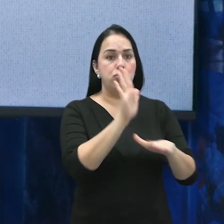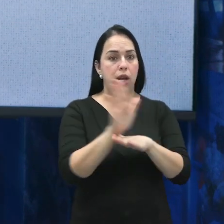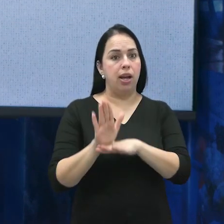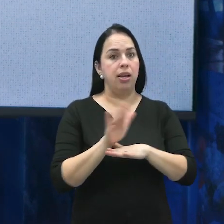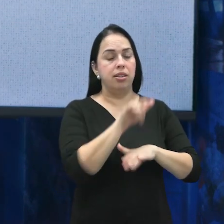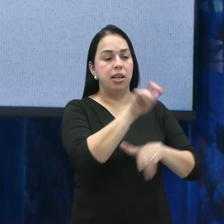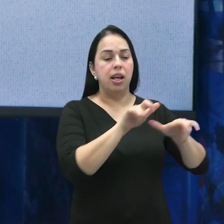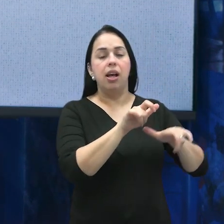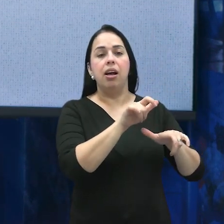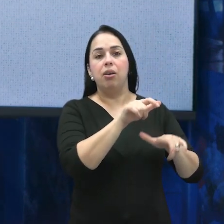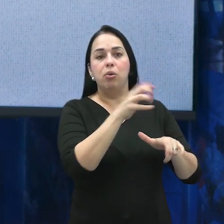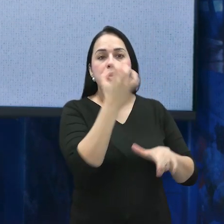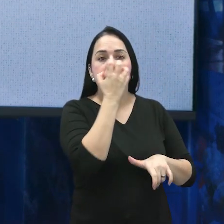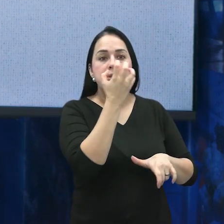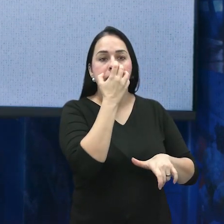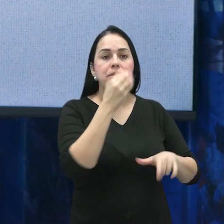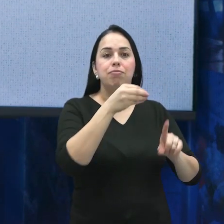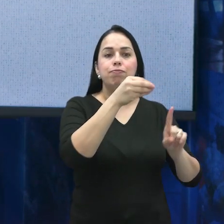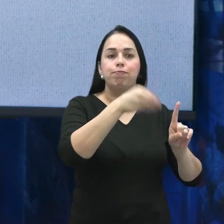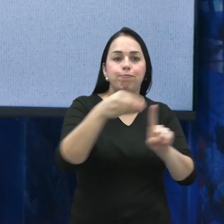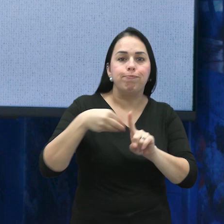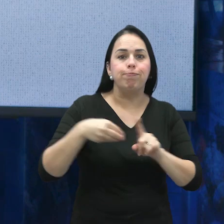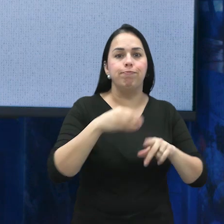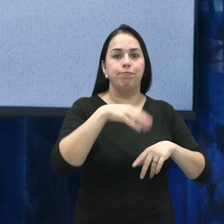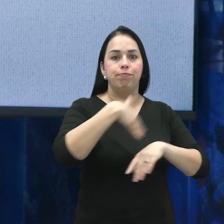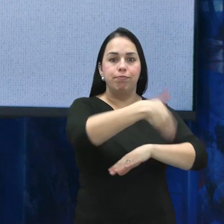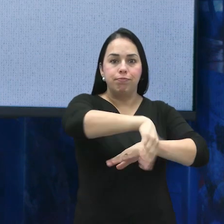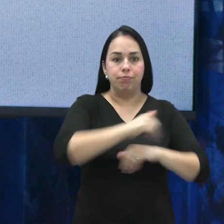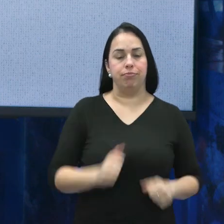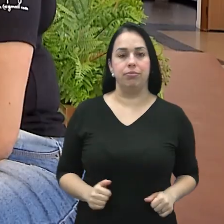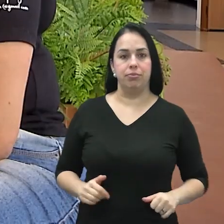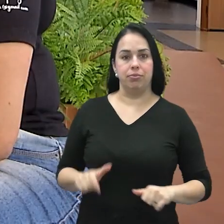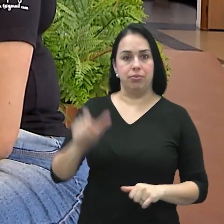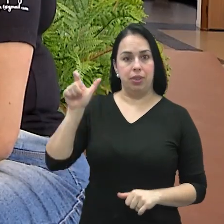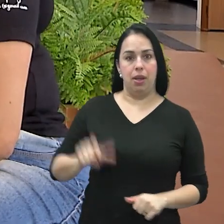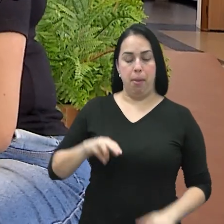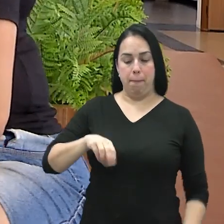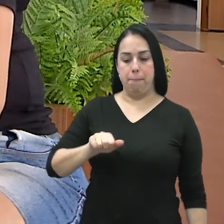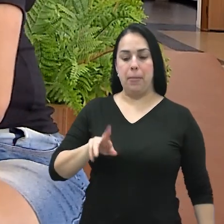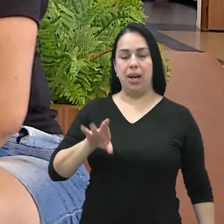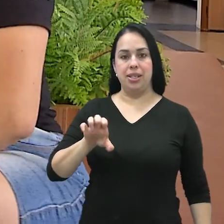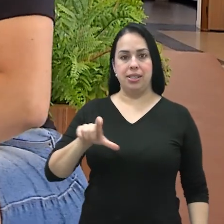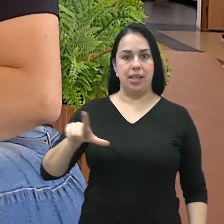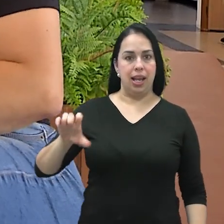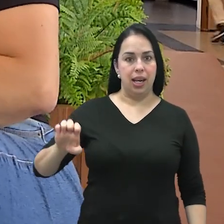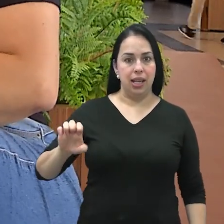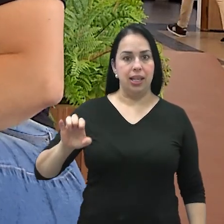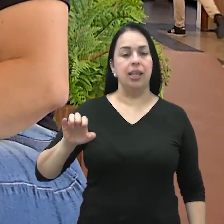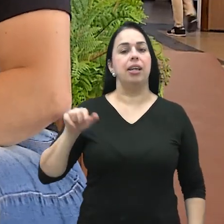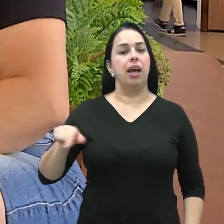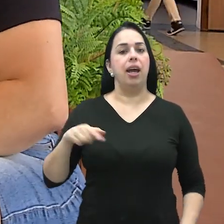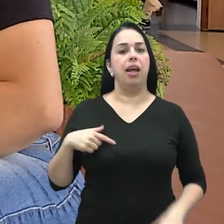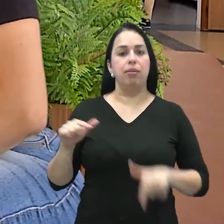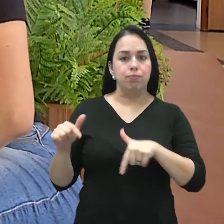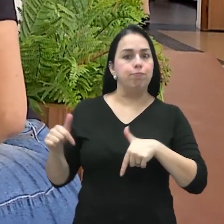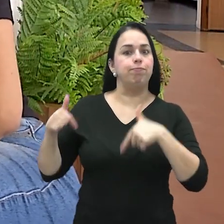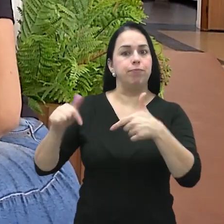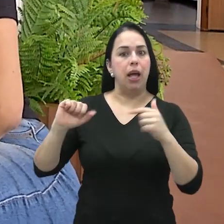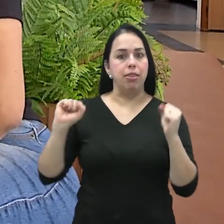intenção de ajudar os animais que estão em situação de vulnerabilidade. Marcele atua na defesa dos animais